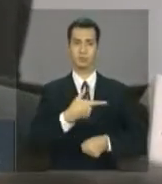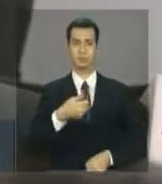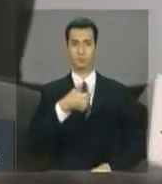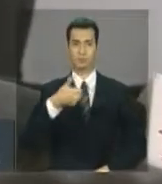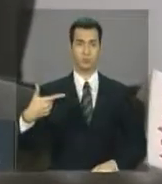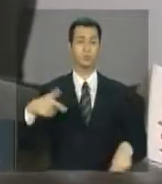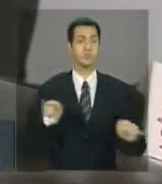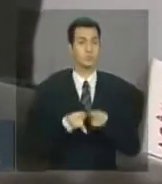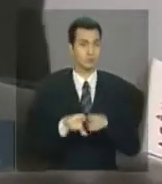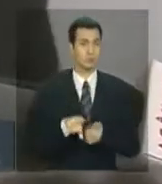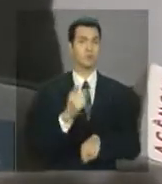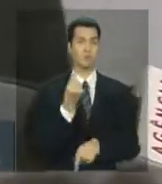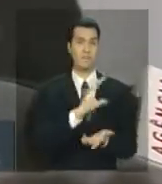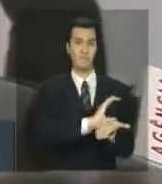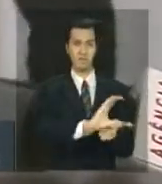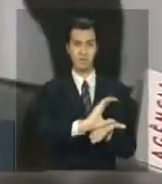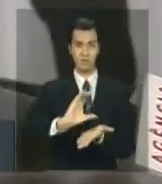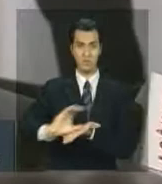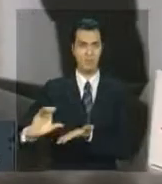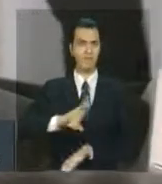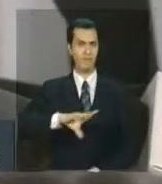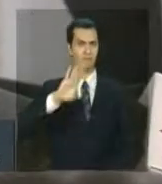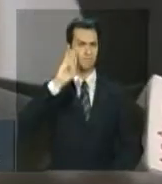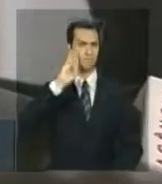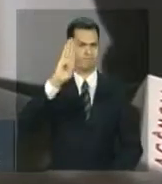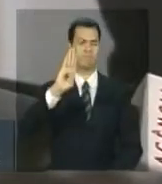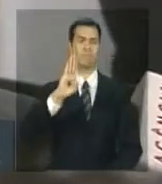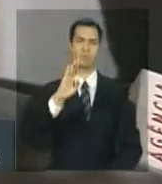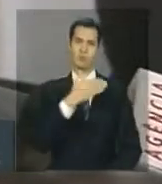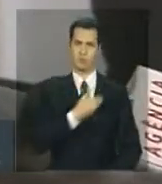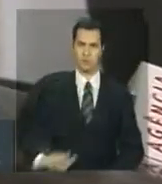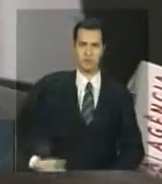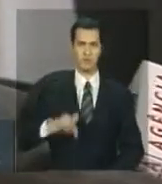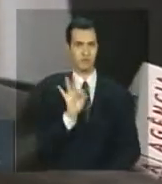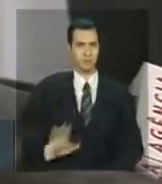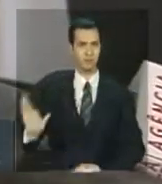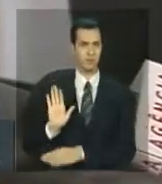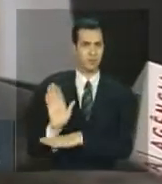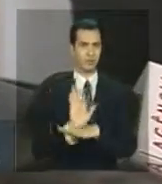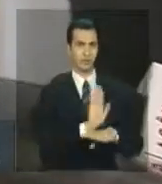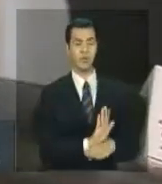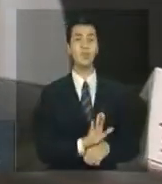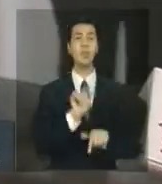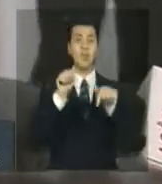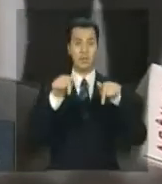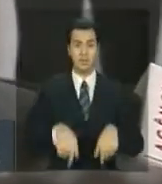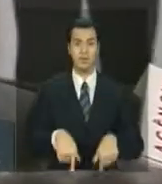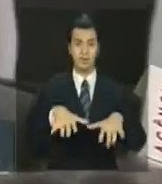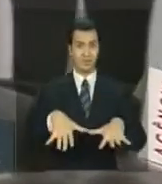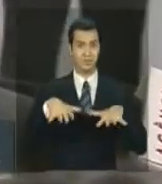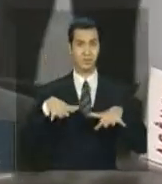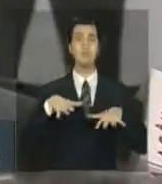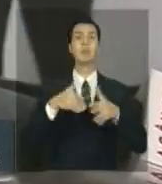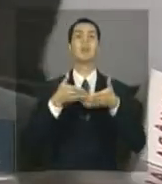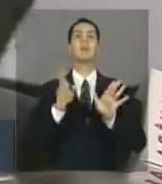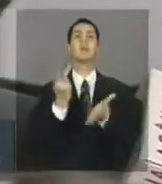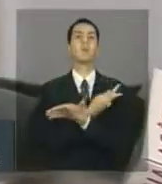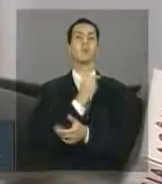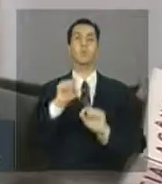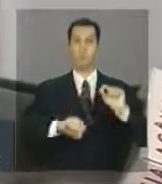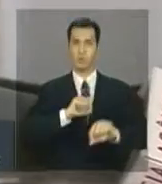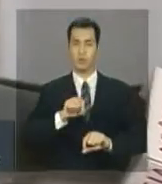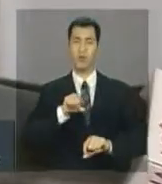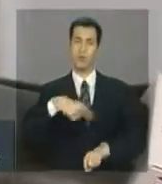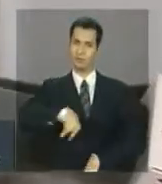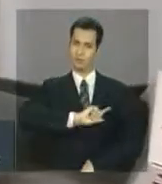pelo governo e essa cerimônia que nós assistimos aqui significa liberação de espaço fiscal para que